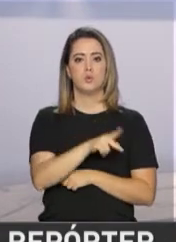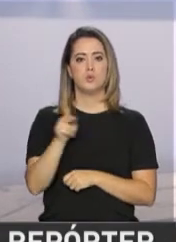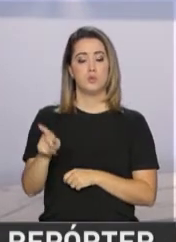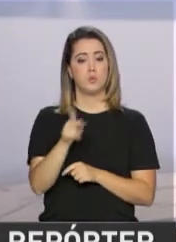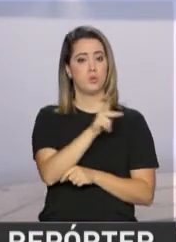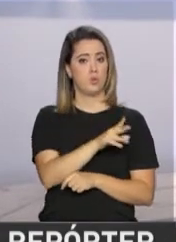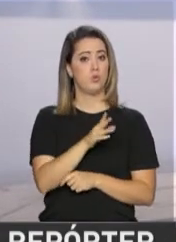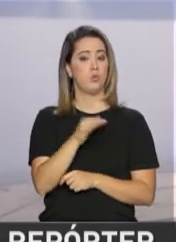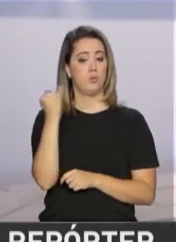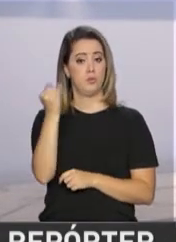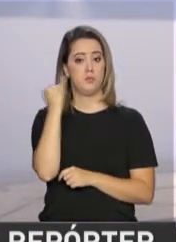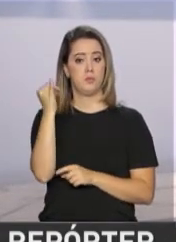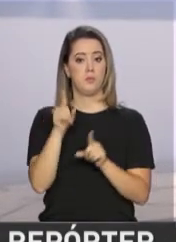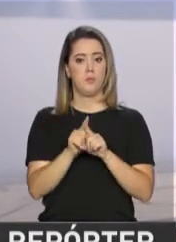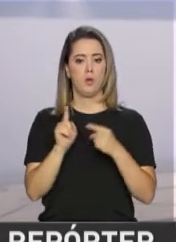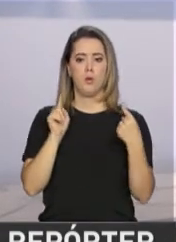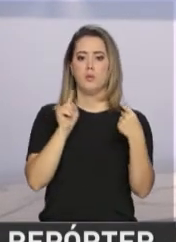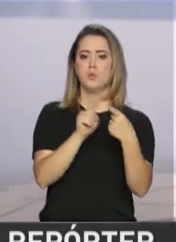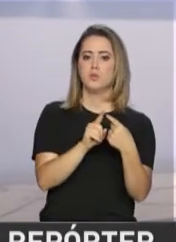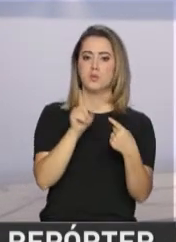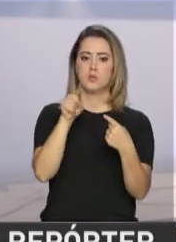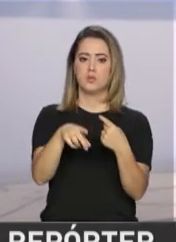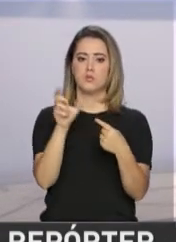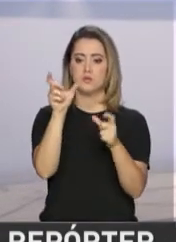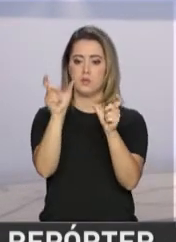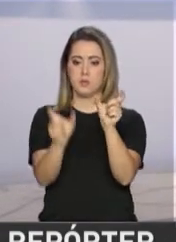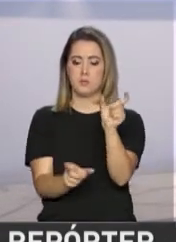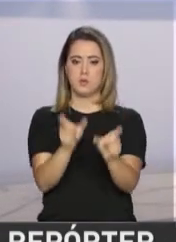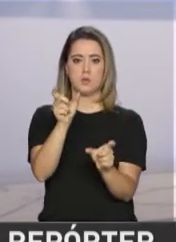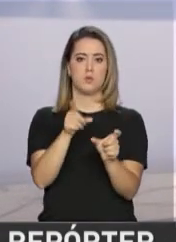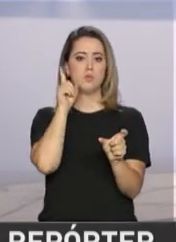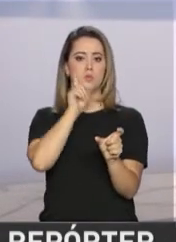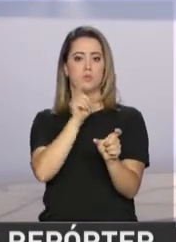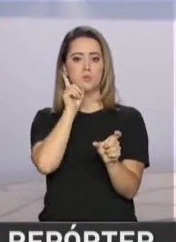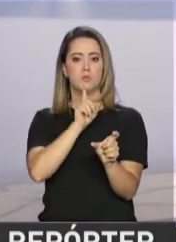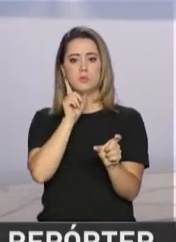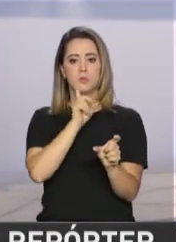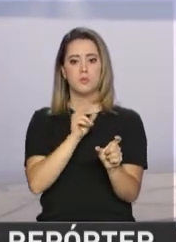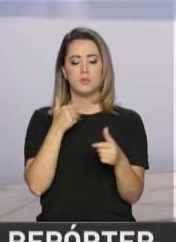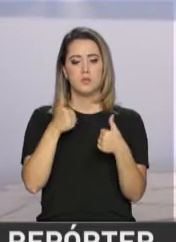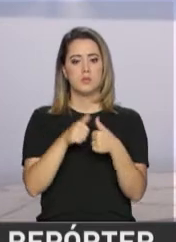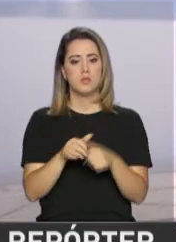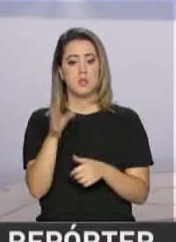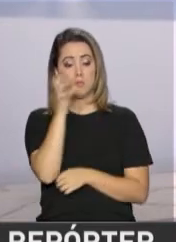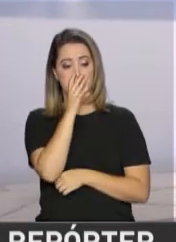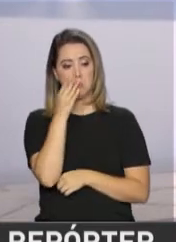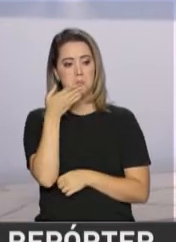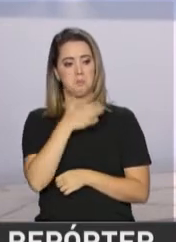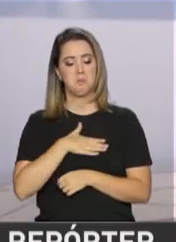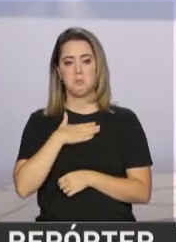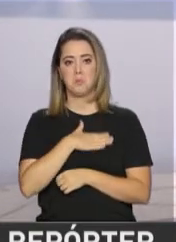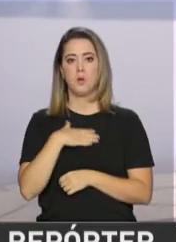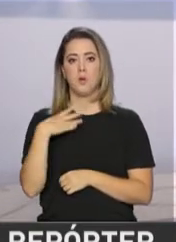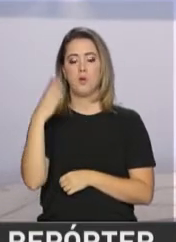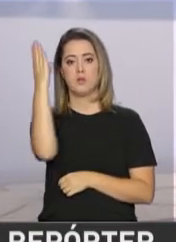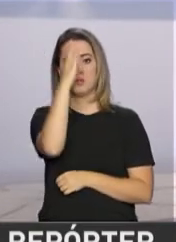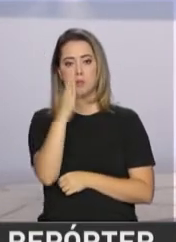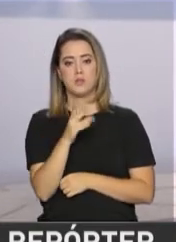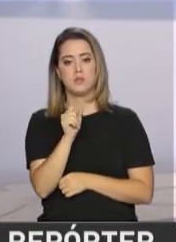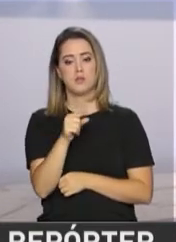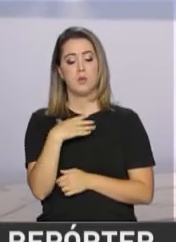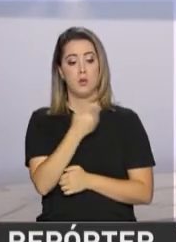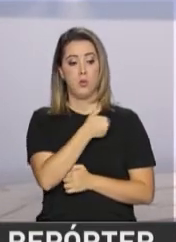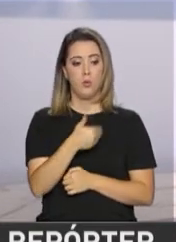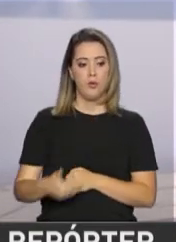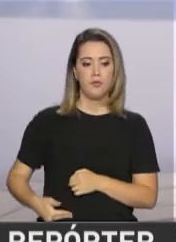fora o alvo principal são os americanos são cidadãos americanos que se interessa e gostam pelo brasil é o